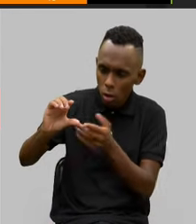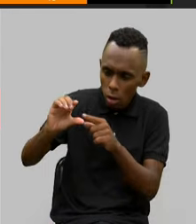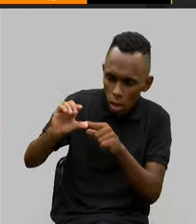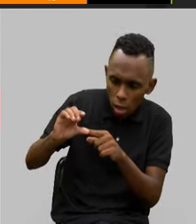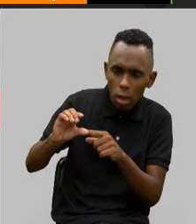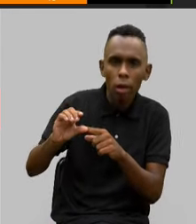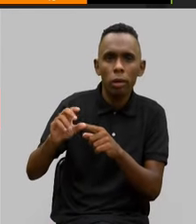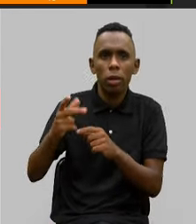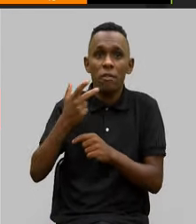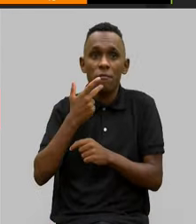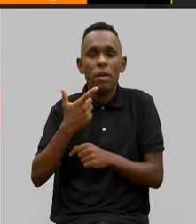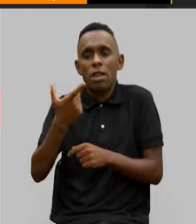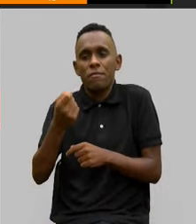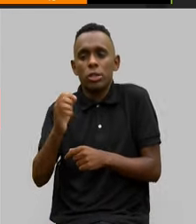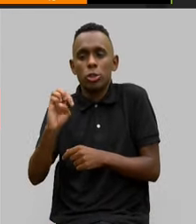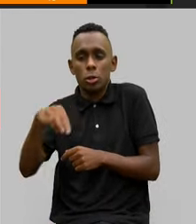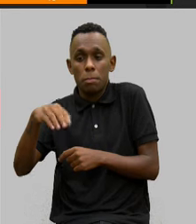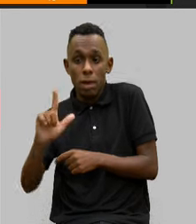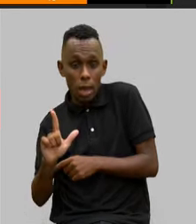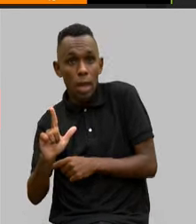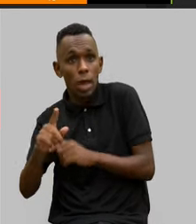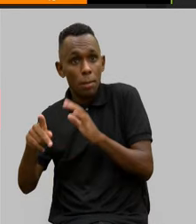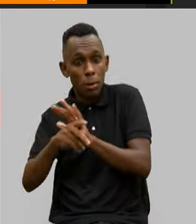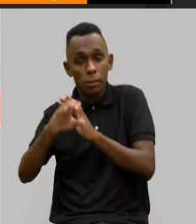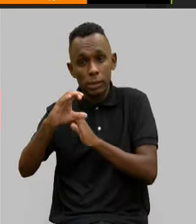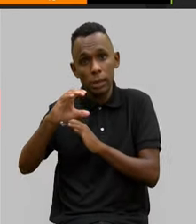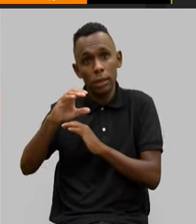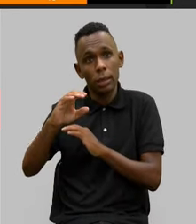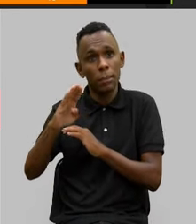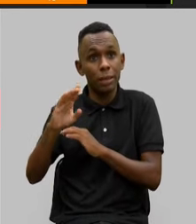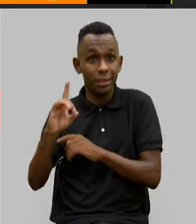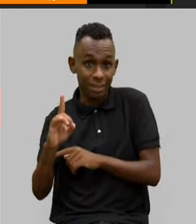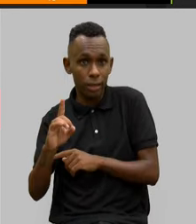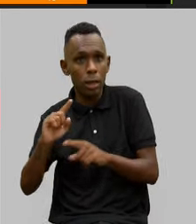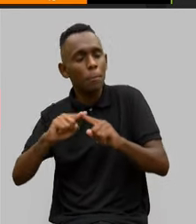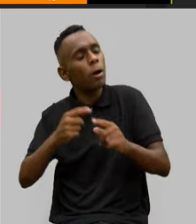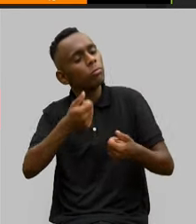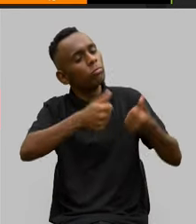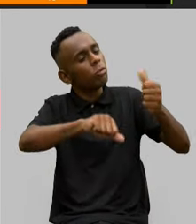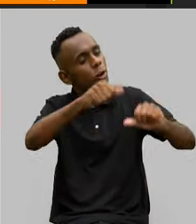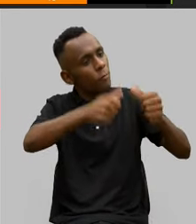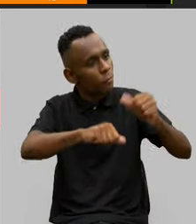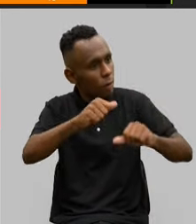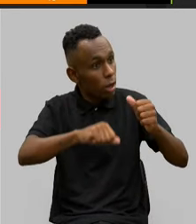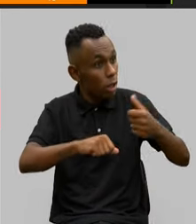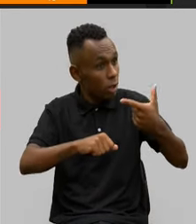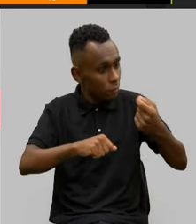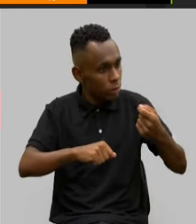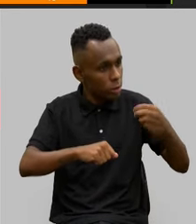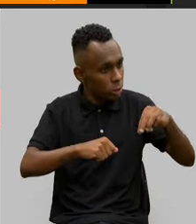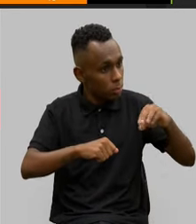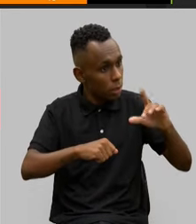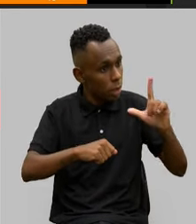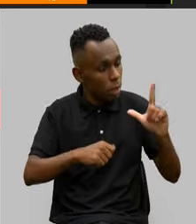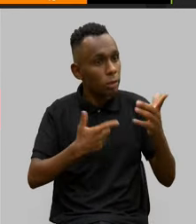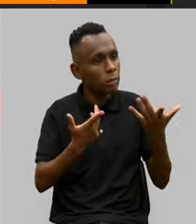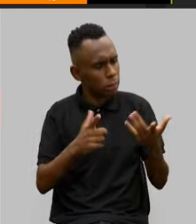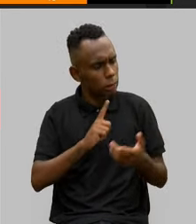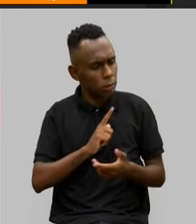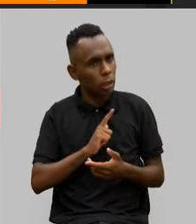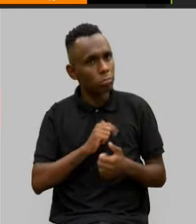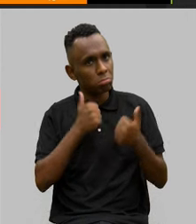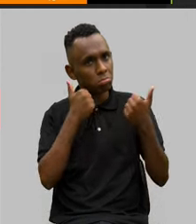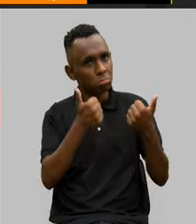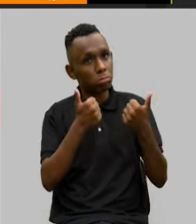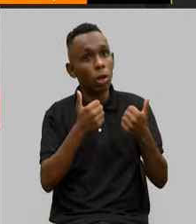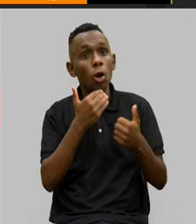diz que eu tenho 20 MG por ml de cbd e quando eu vou fazer a análise eu tenho lá os 20 MG de ML do cbd ok tá